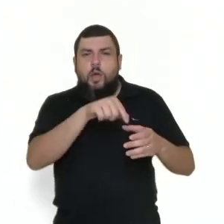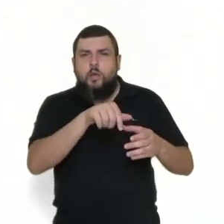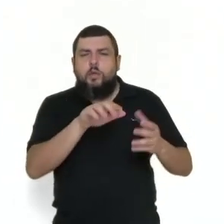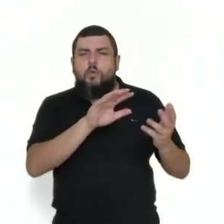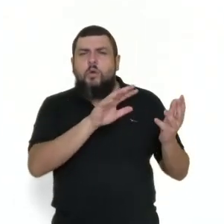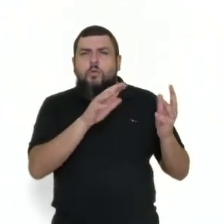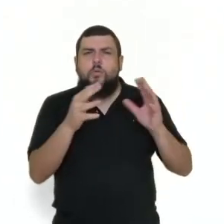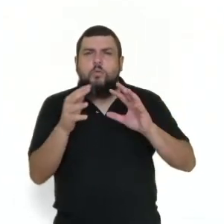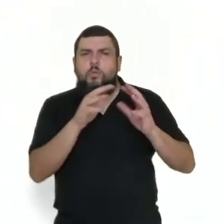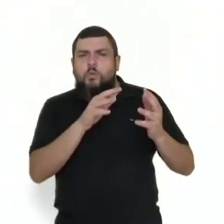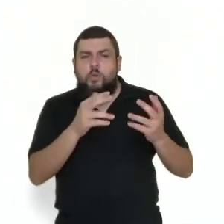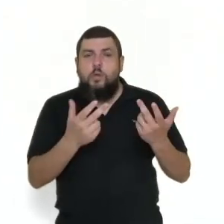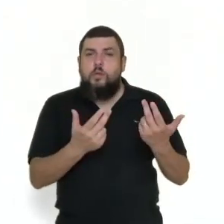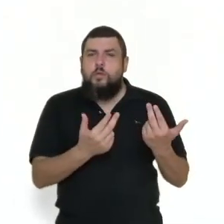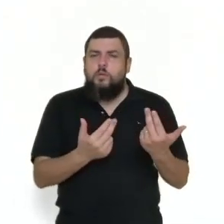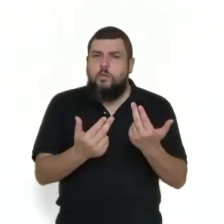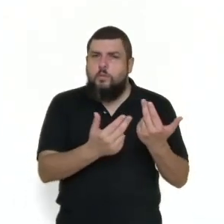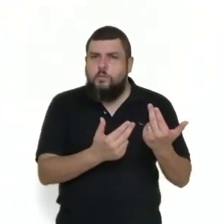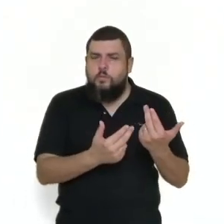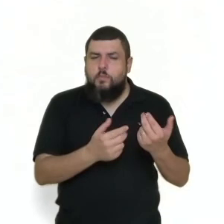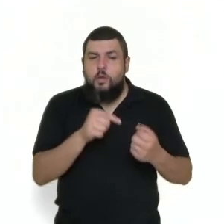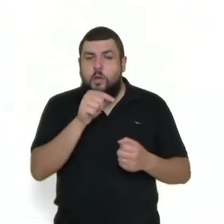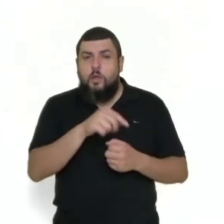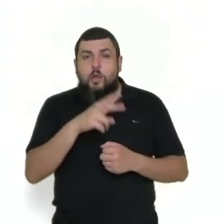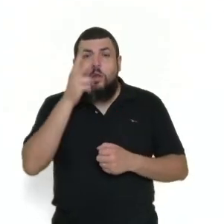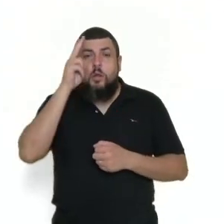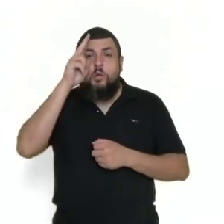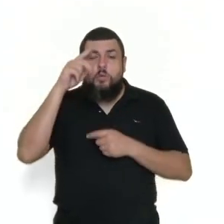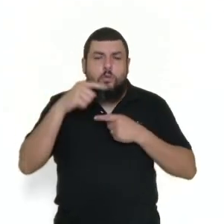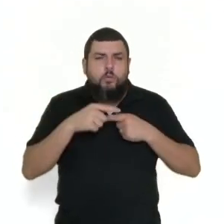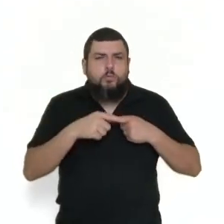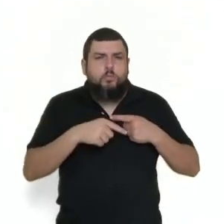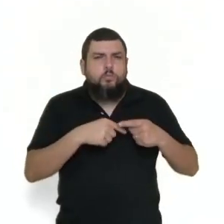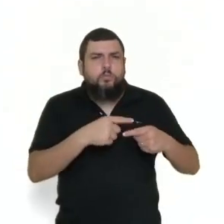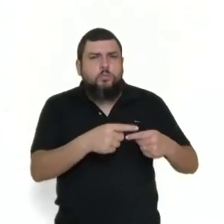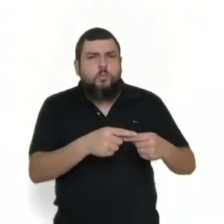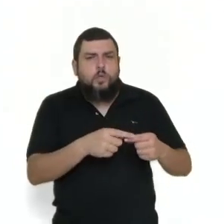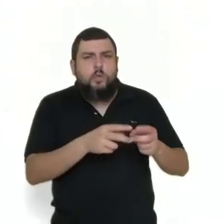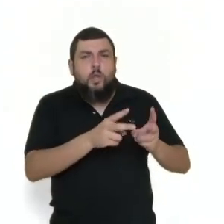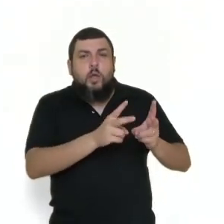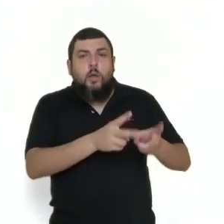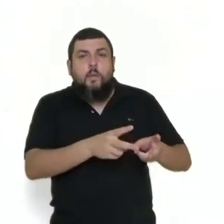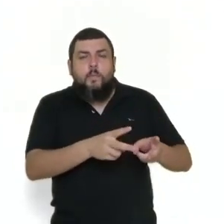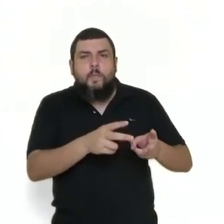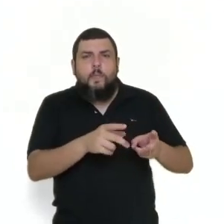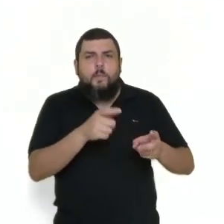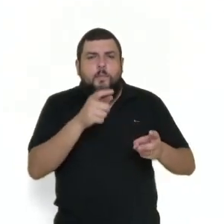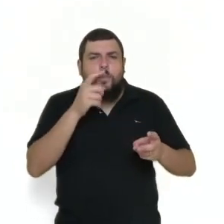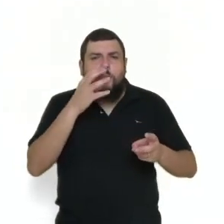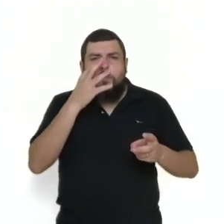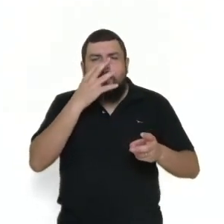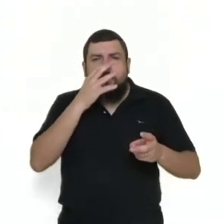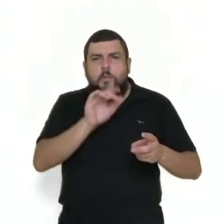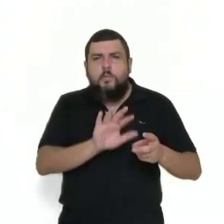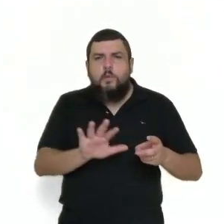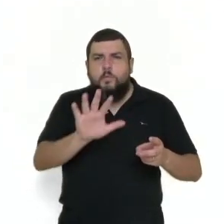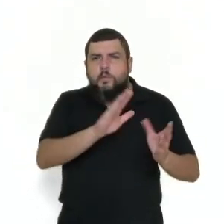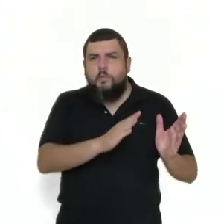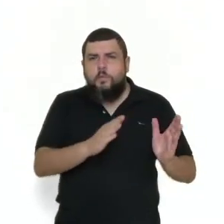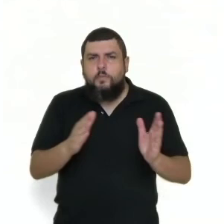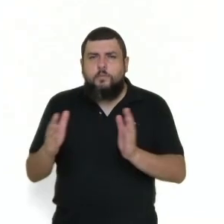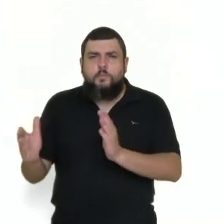que, historicamente, sofreram os mesmos processos de formação de paisagem. Então, pensando num processo natural, evolutivo